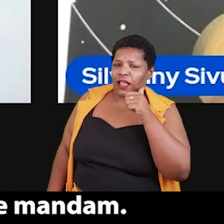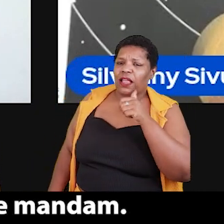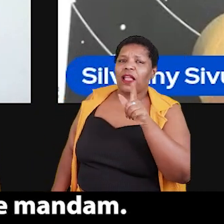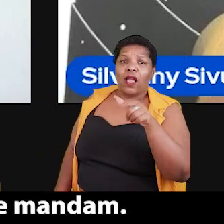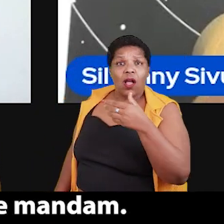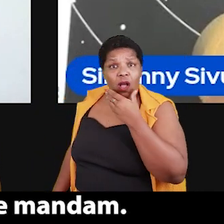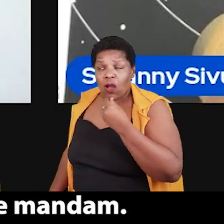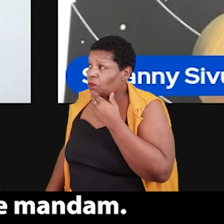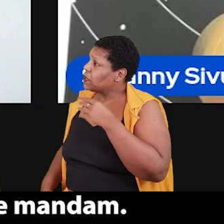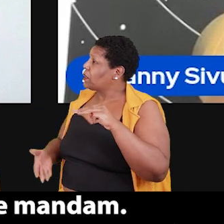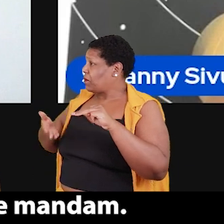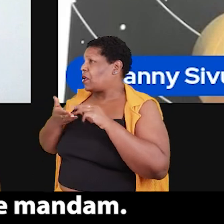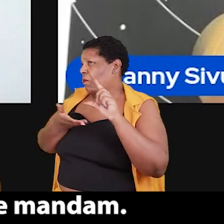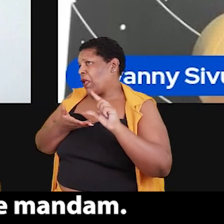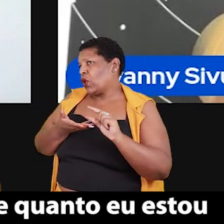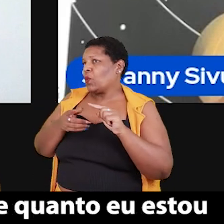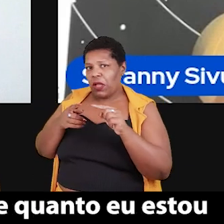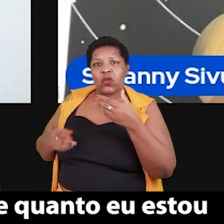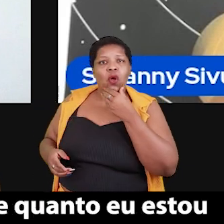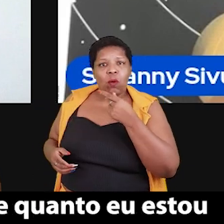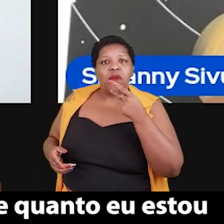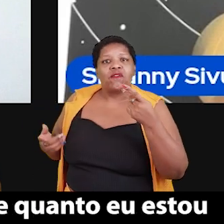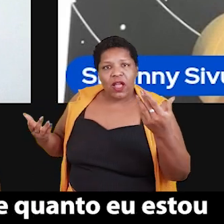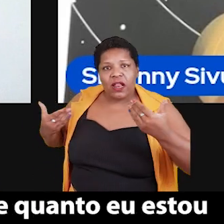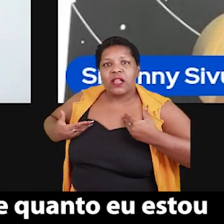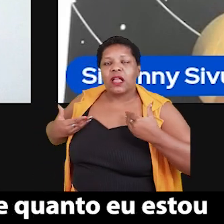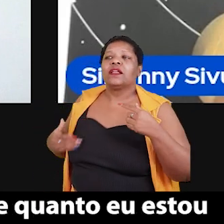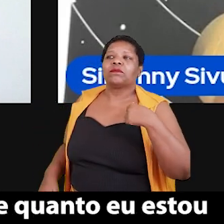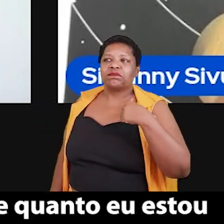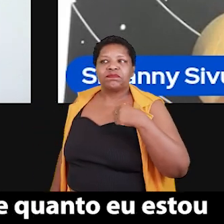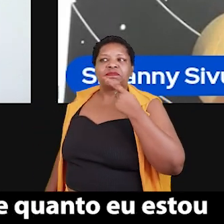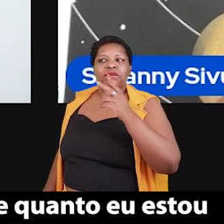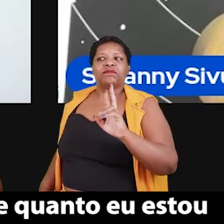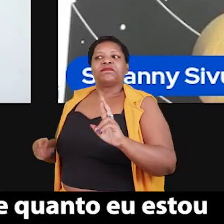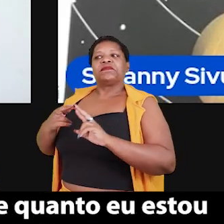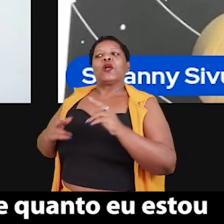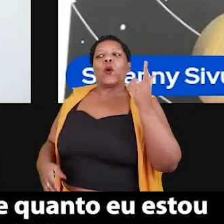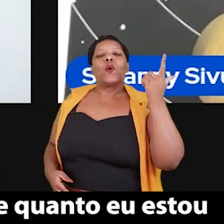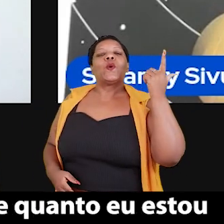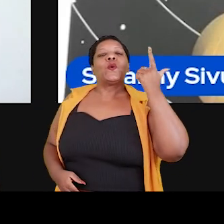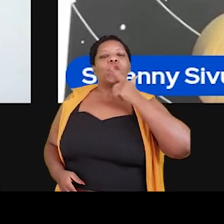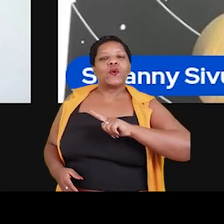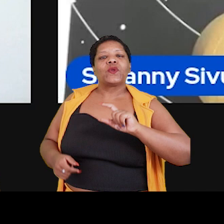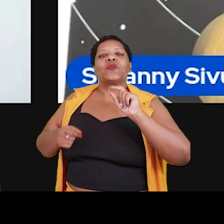muitos homens também, menos, mas muitos homens também falando de quanto eu tô conseguindo fazer com